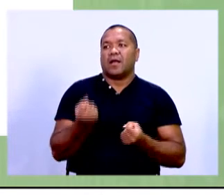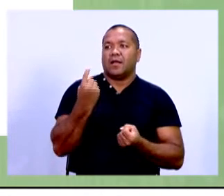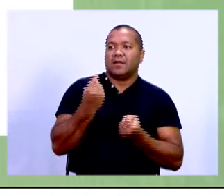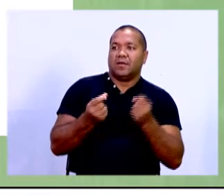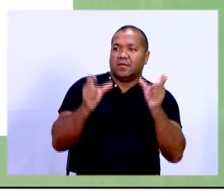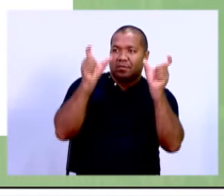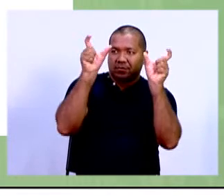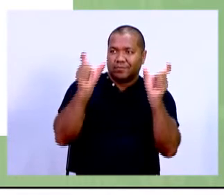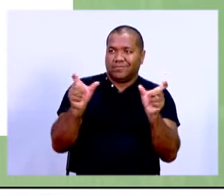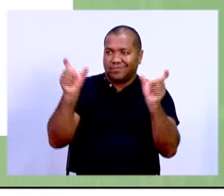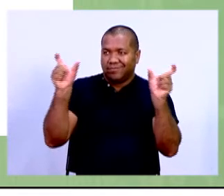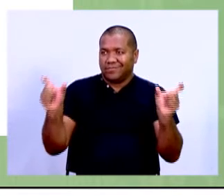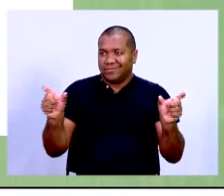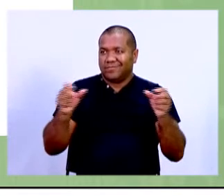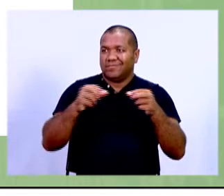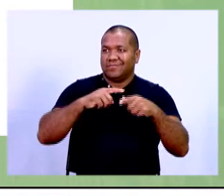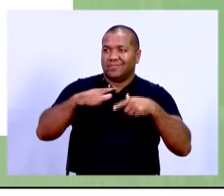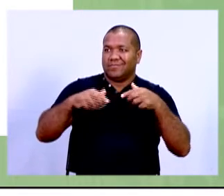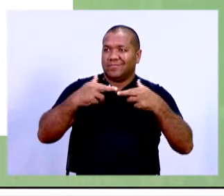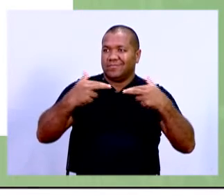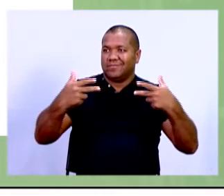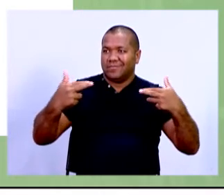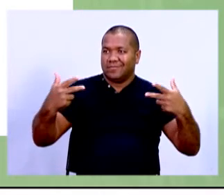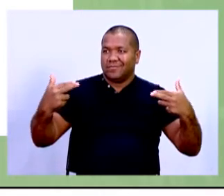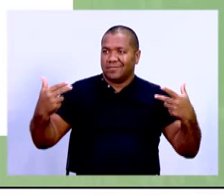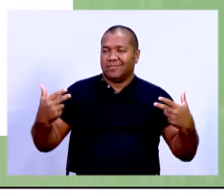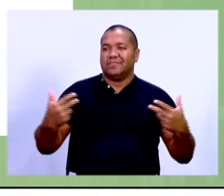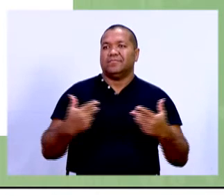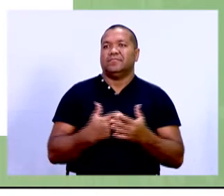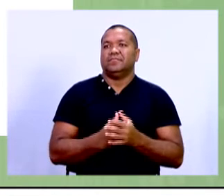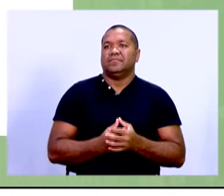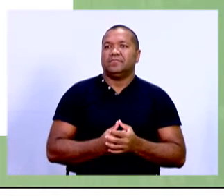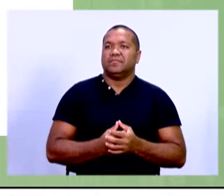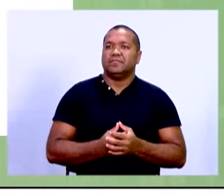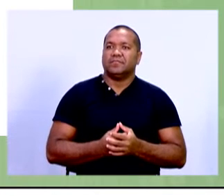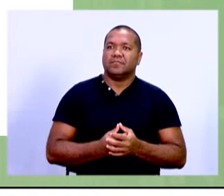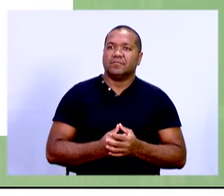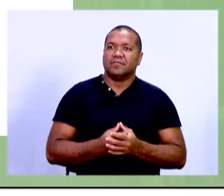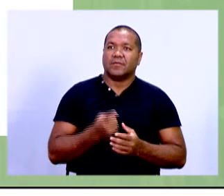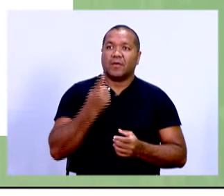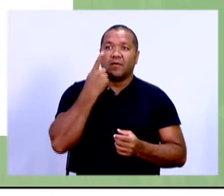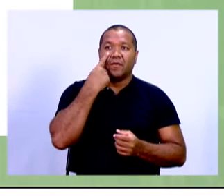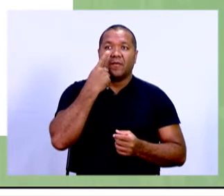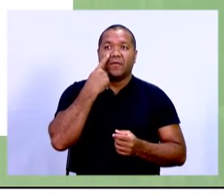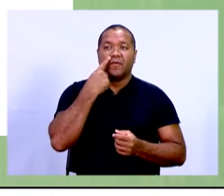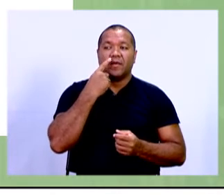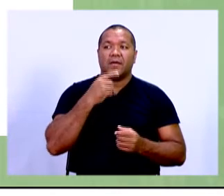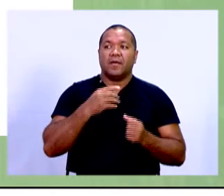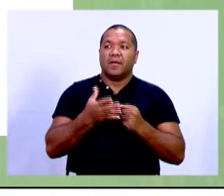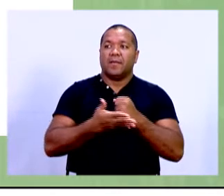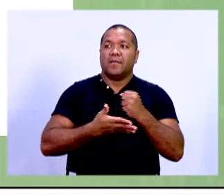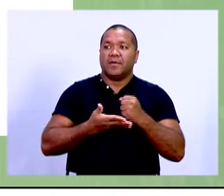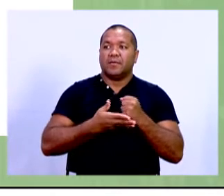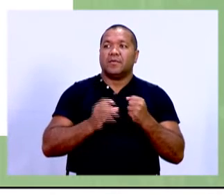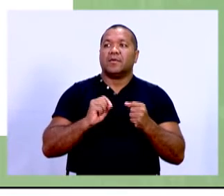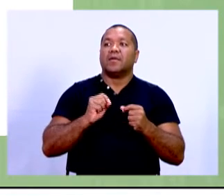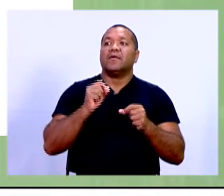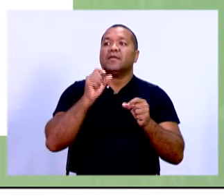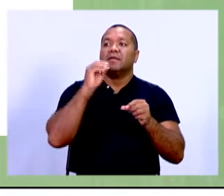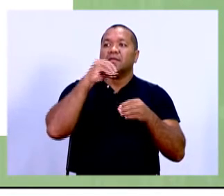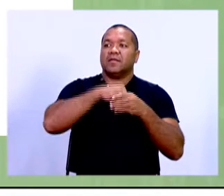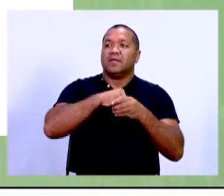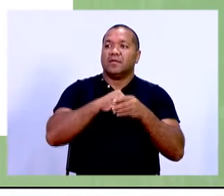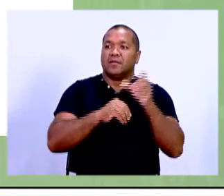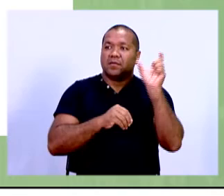classes, dentro do meu projeto, do meu sistema, certo? Então vamos ver basicamente o que é que vai ter dentro